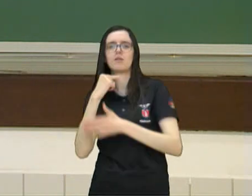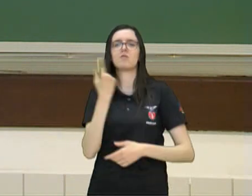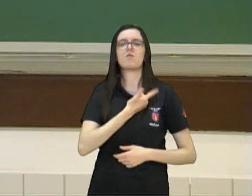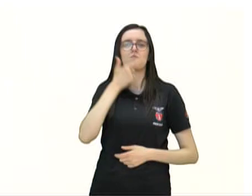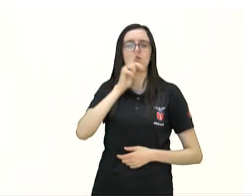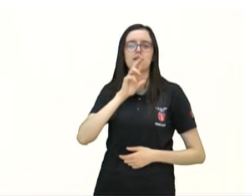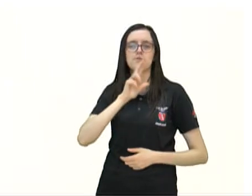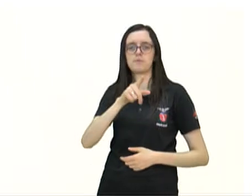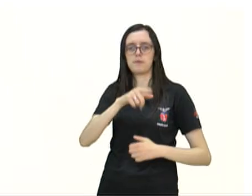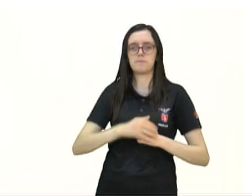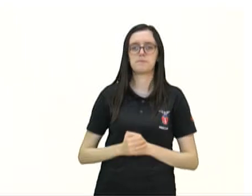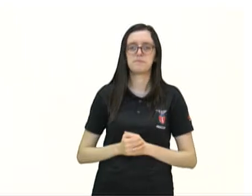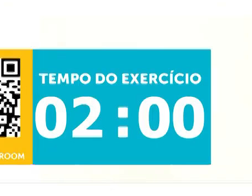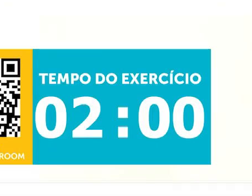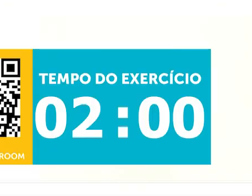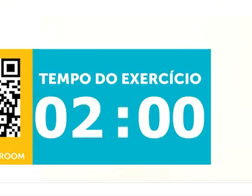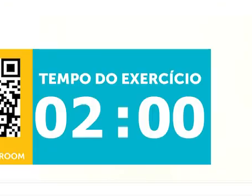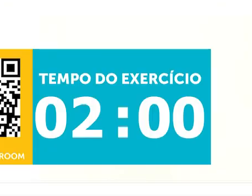esse resultado.